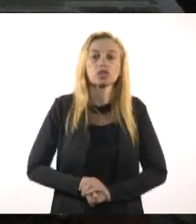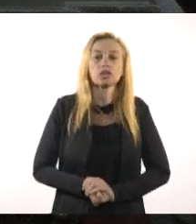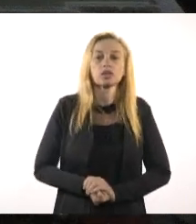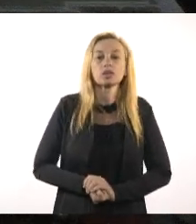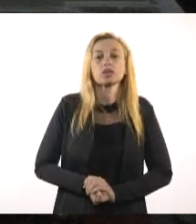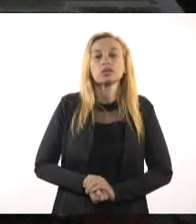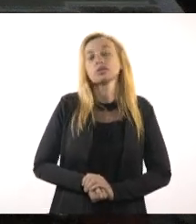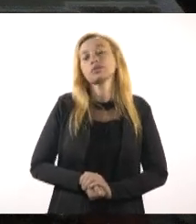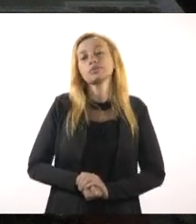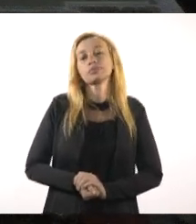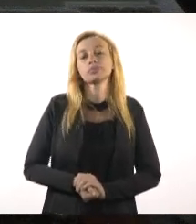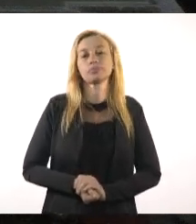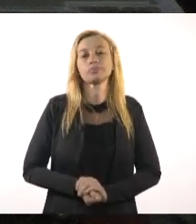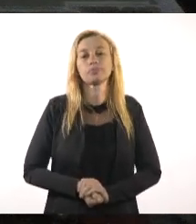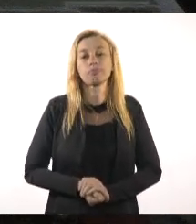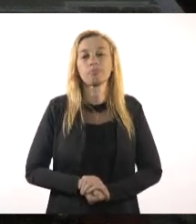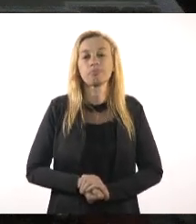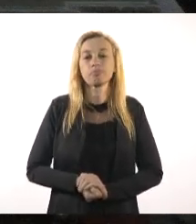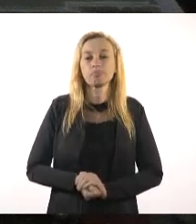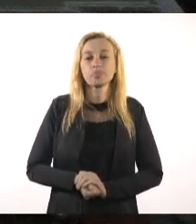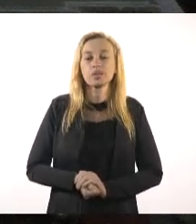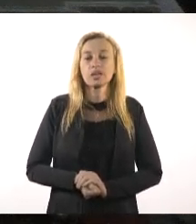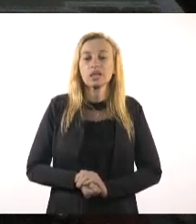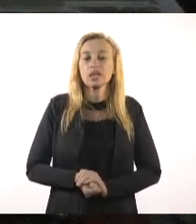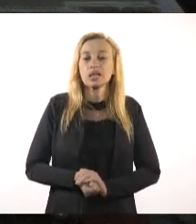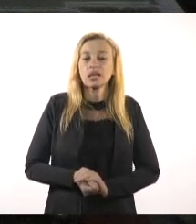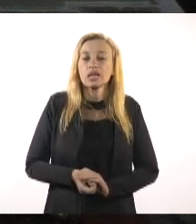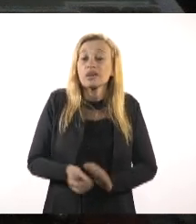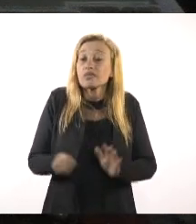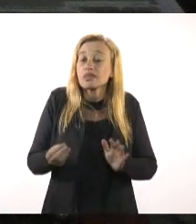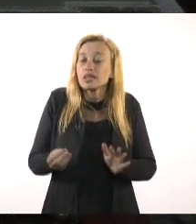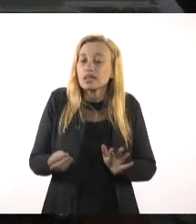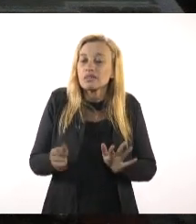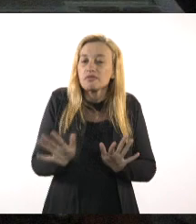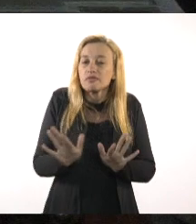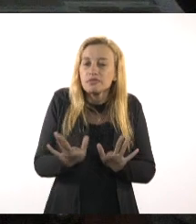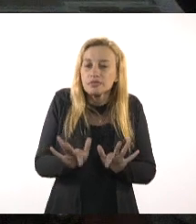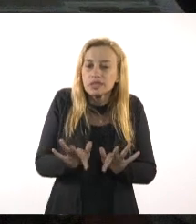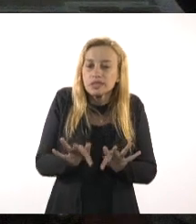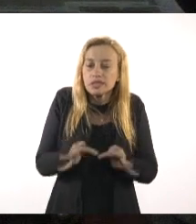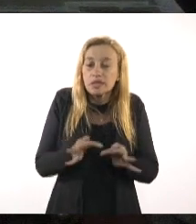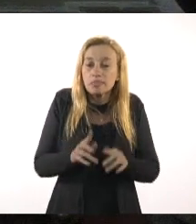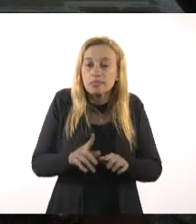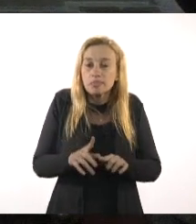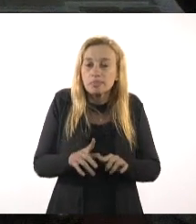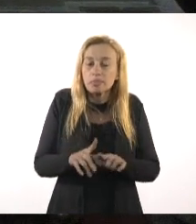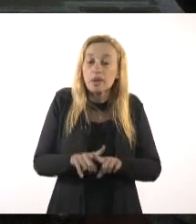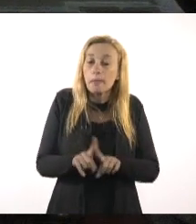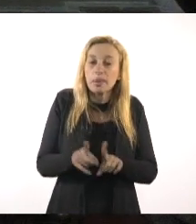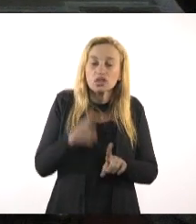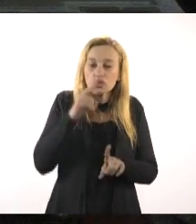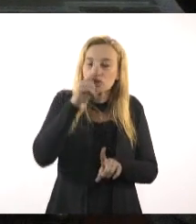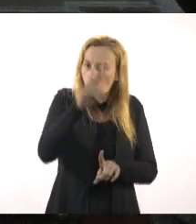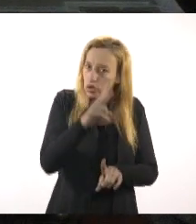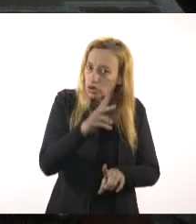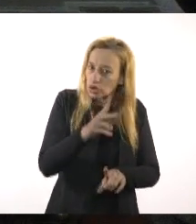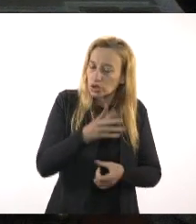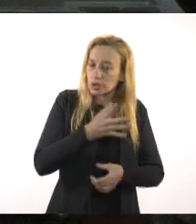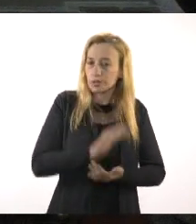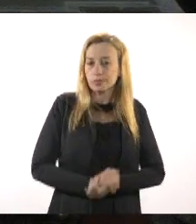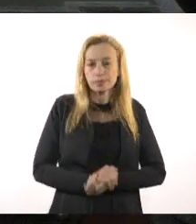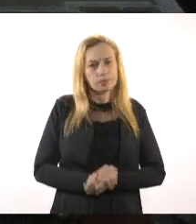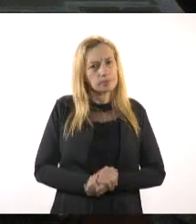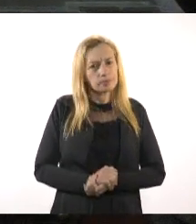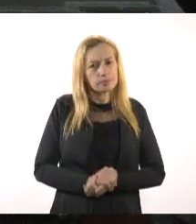rompeu paradigmas, pois era frágil fisicamente, mas extremamente forte emocionalmente. E ela